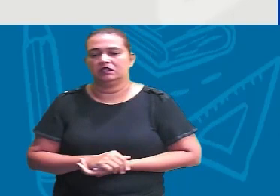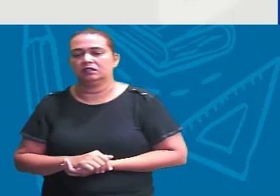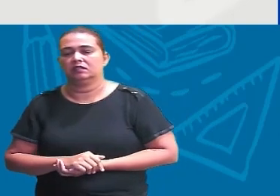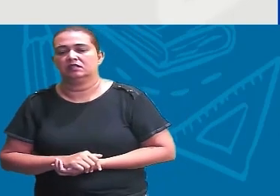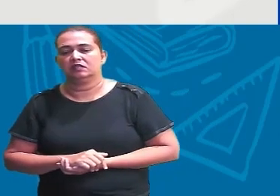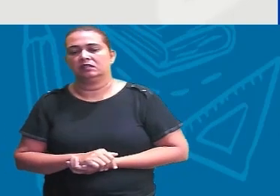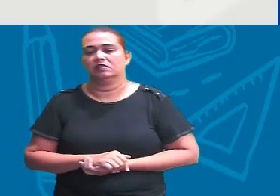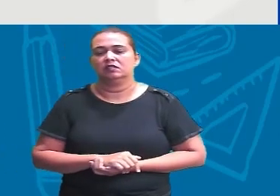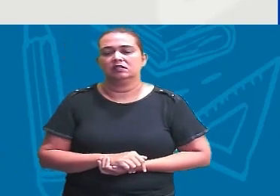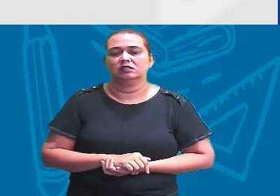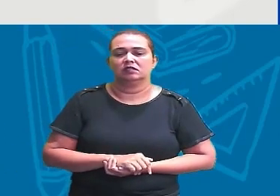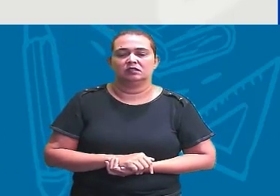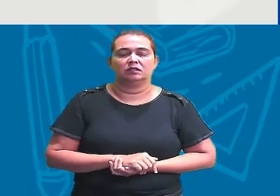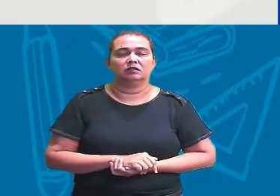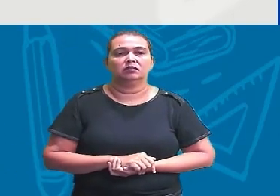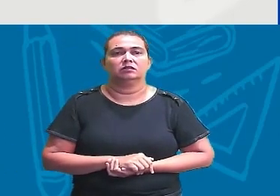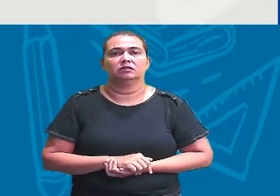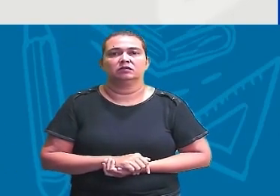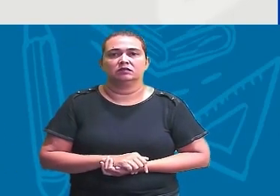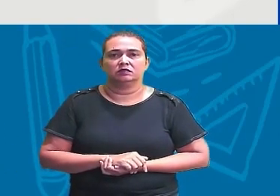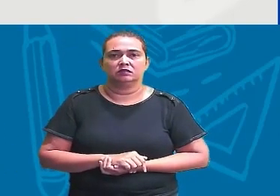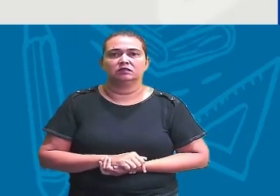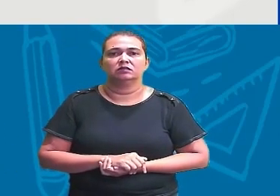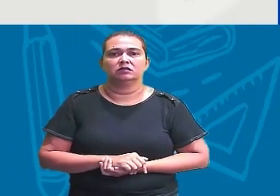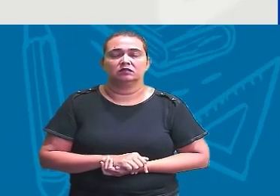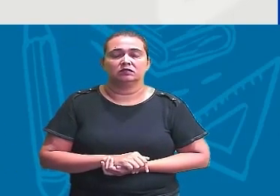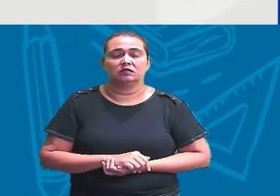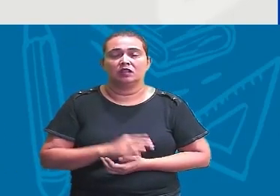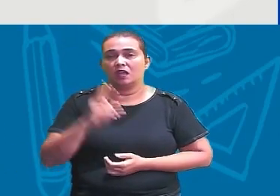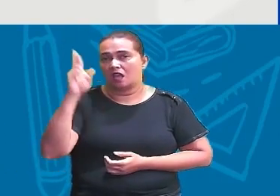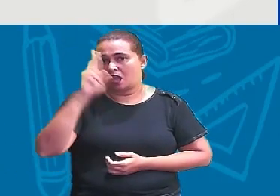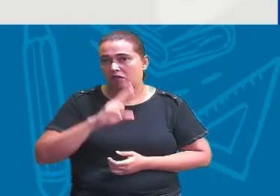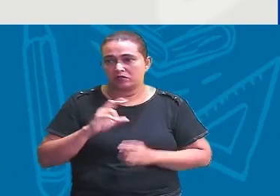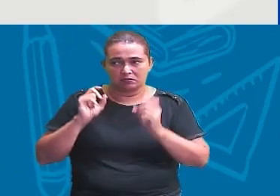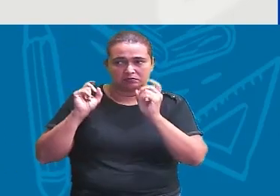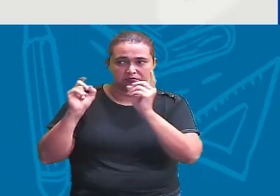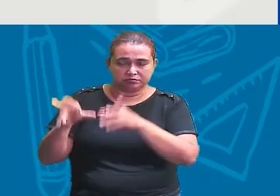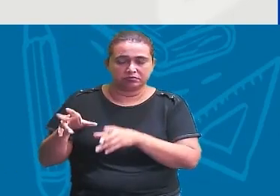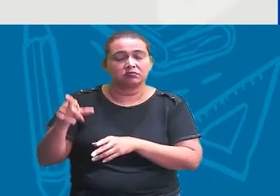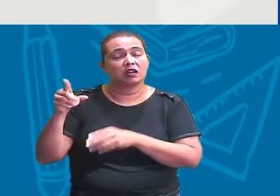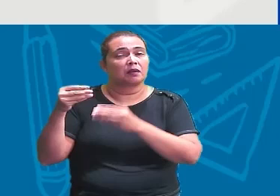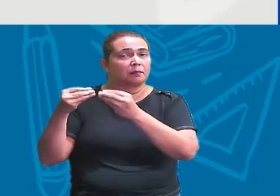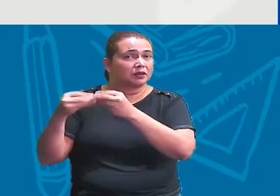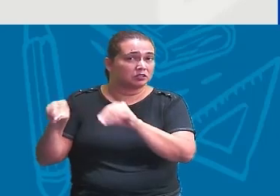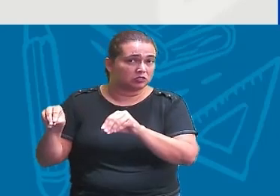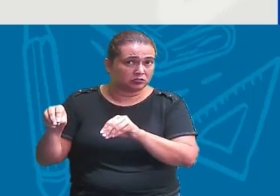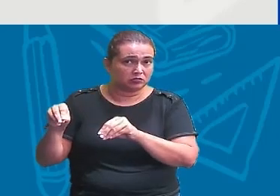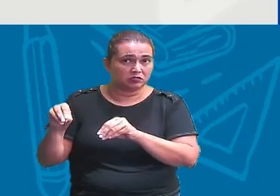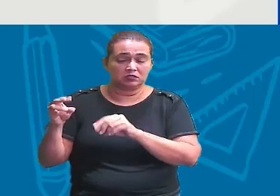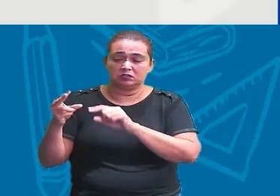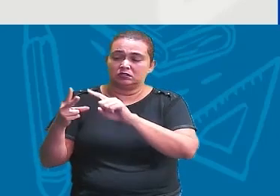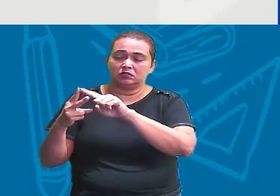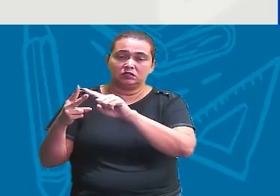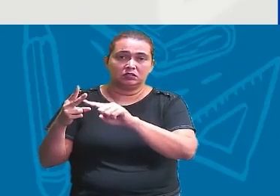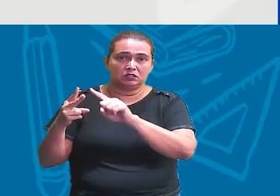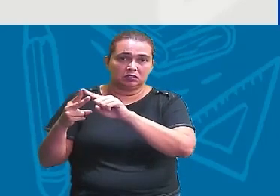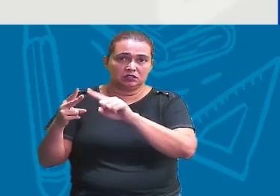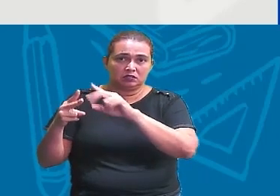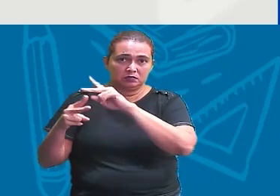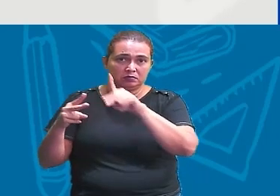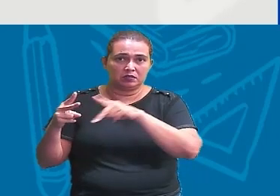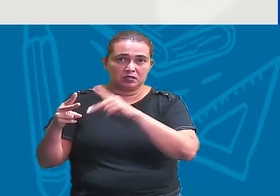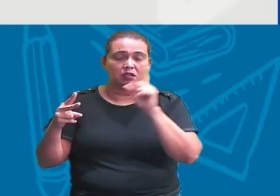Aqui a saída da Rússia, que também prejudicou muito a Tríplice Entente, que só vai voltar a se recuperar com a entrada dos Estados